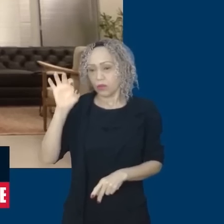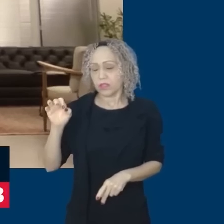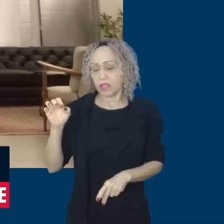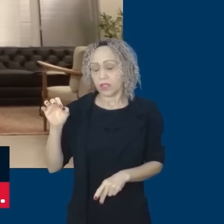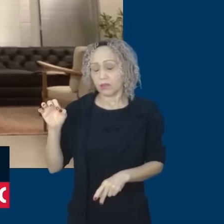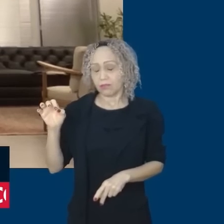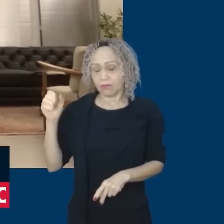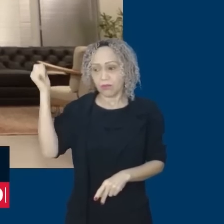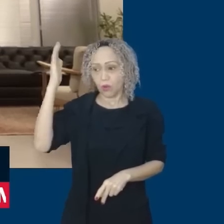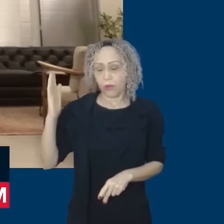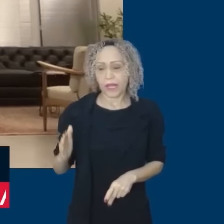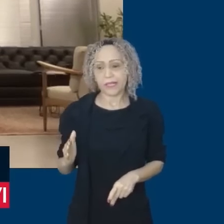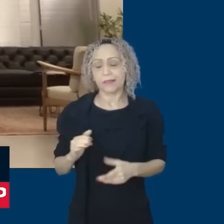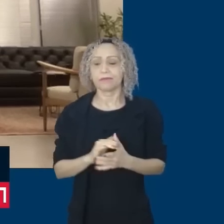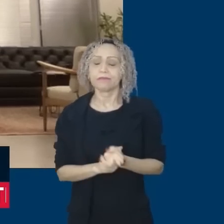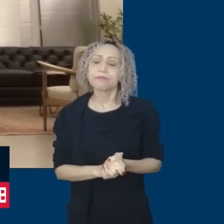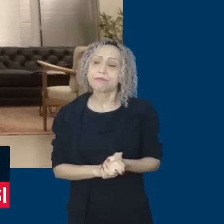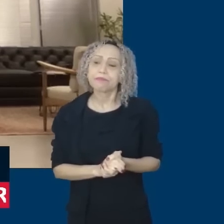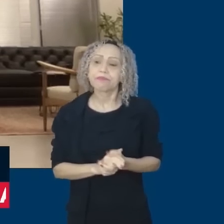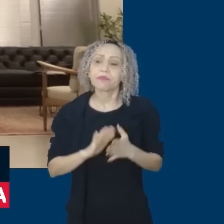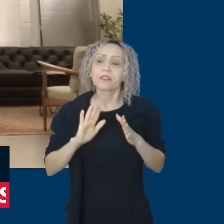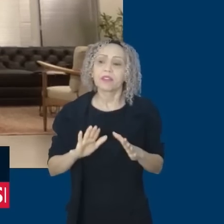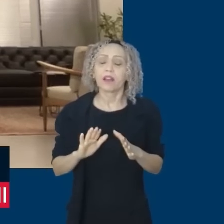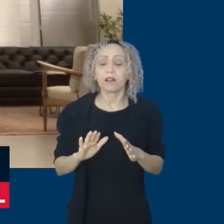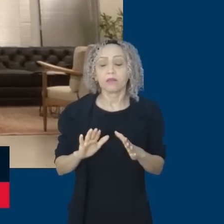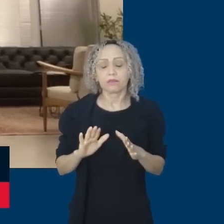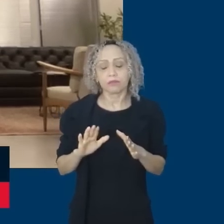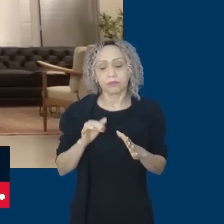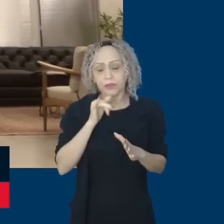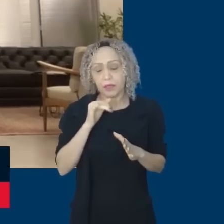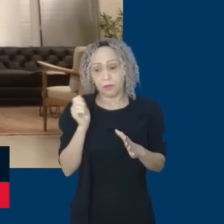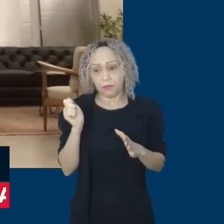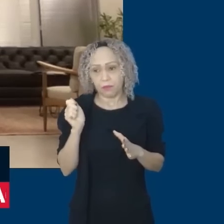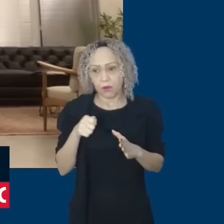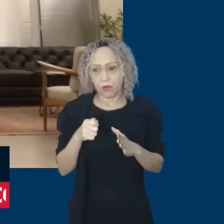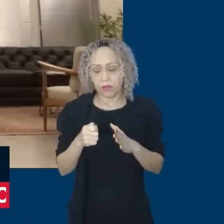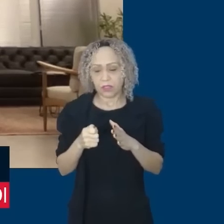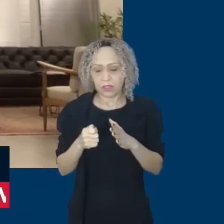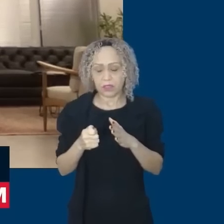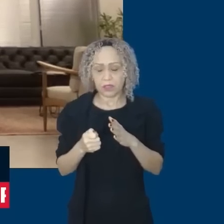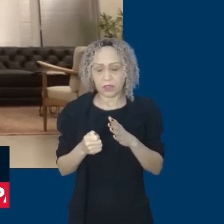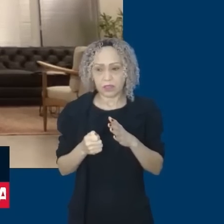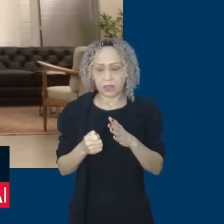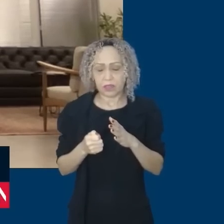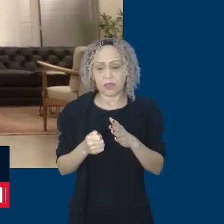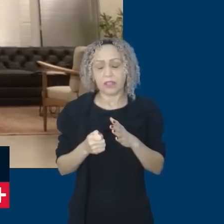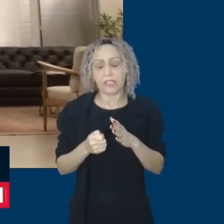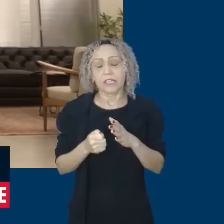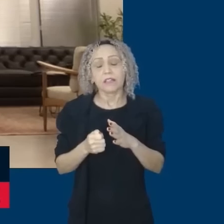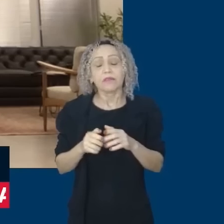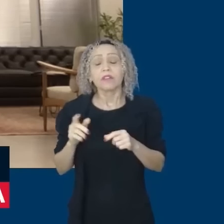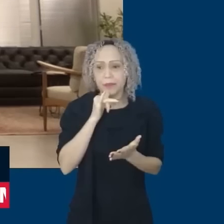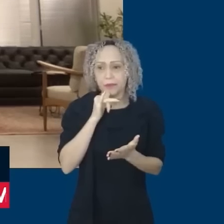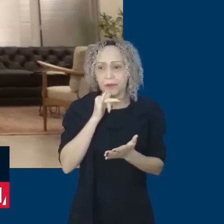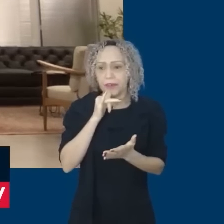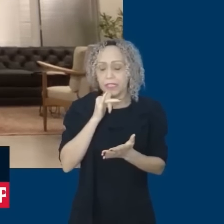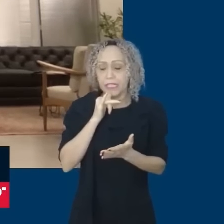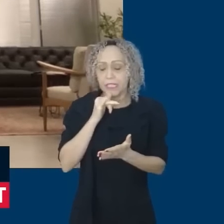energia ou pode ter um trabalho concomitante, redução do valor e aumento de